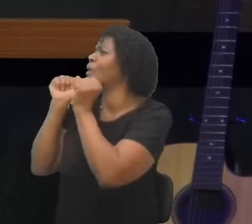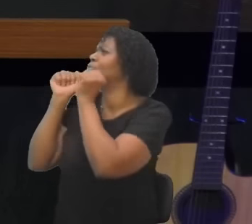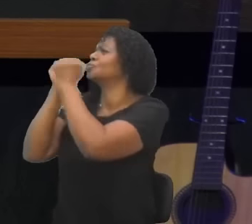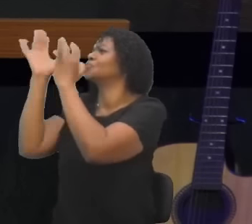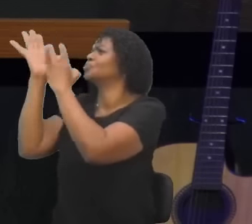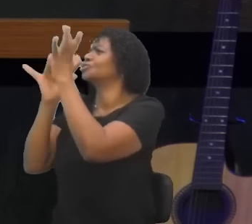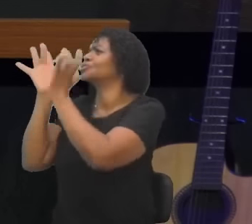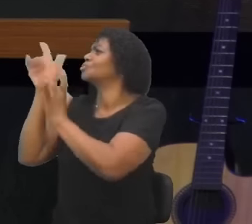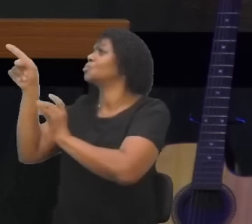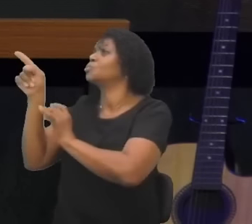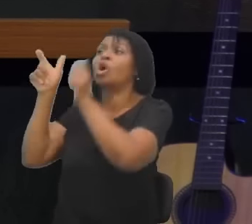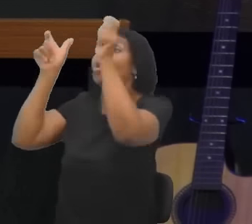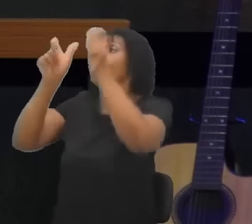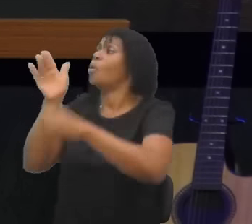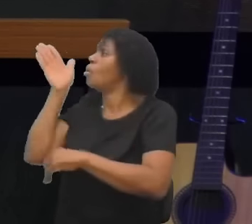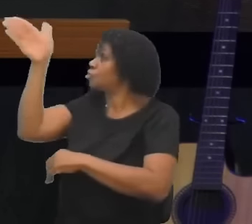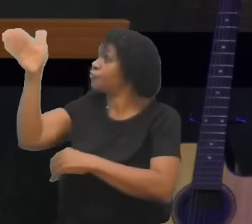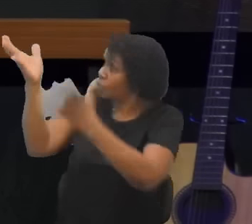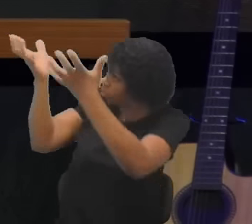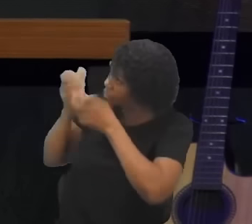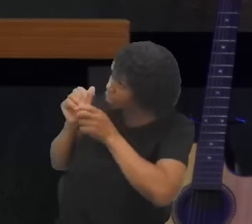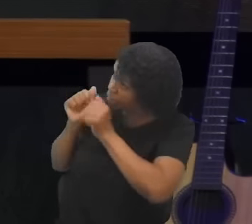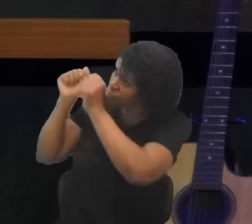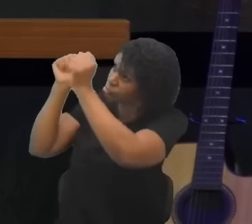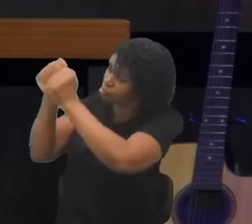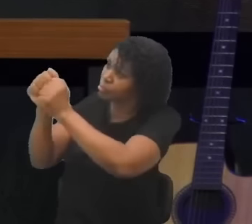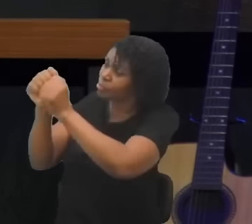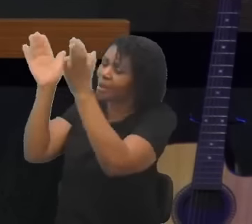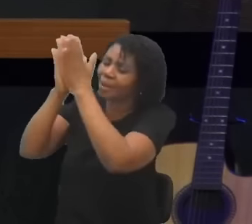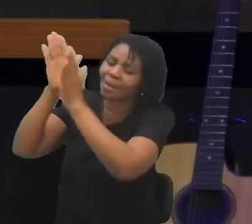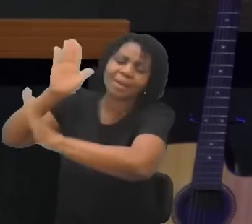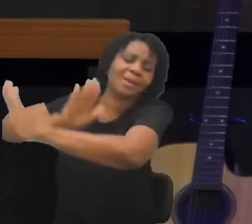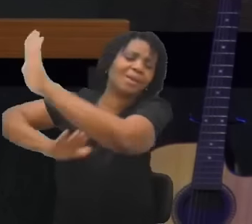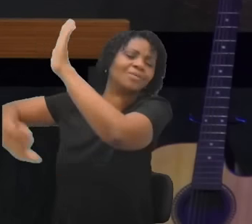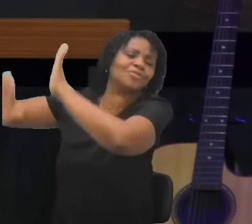contigo, aonde tu fores eu quero ir, Senhor.